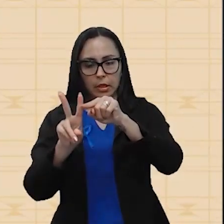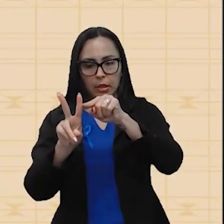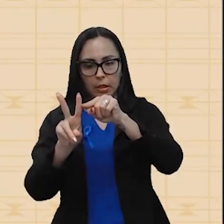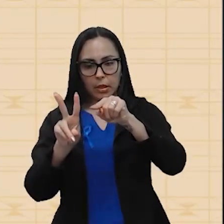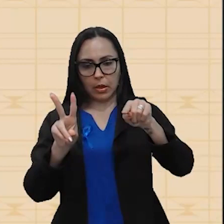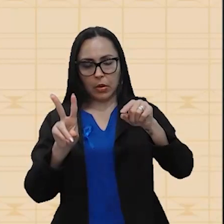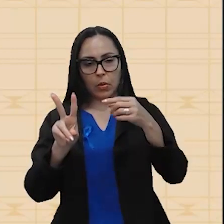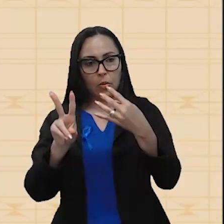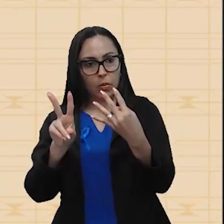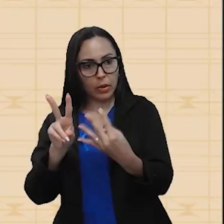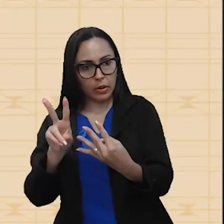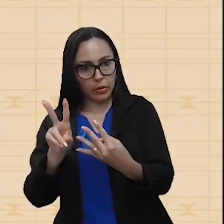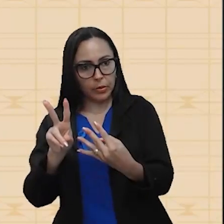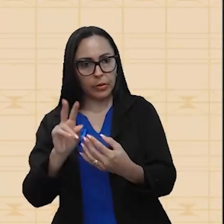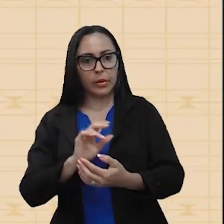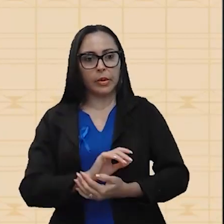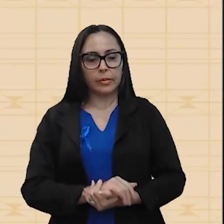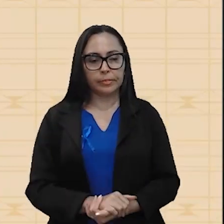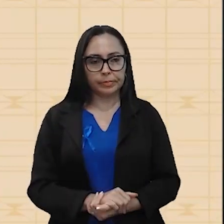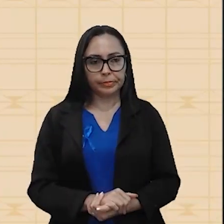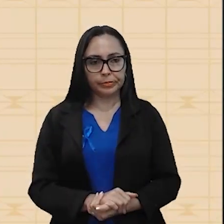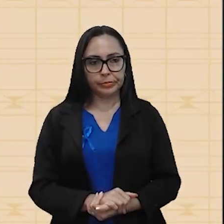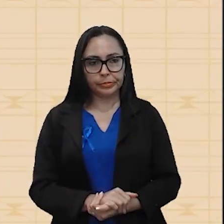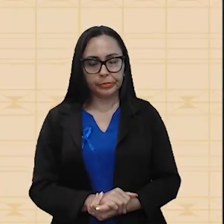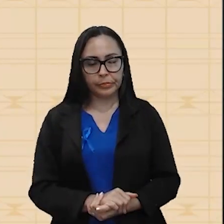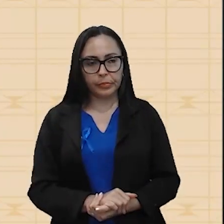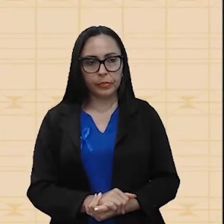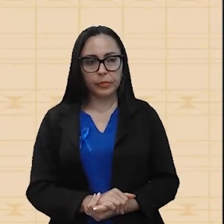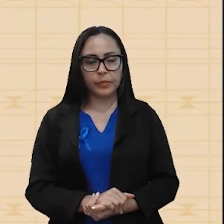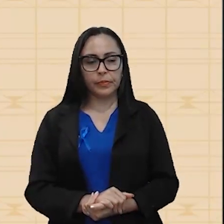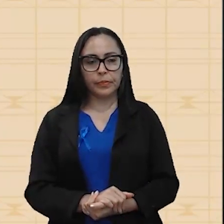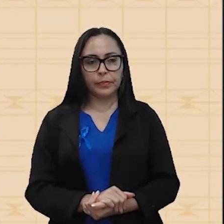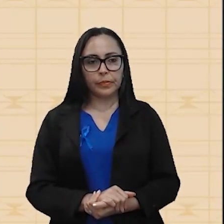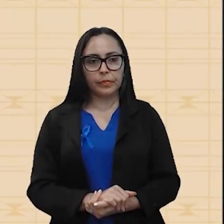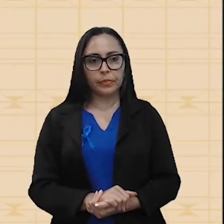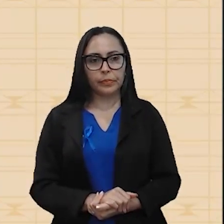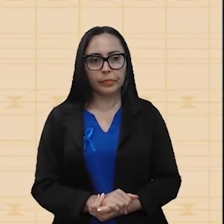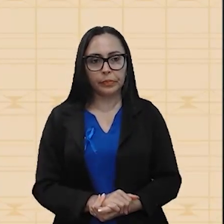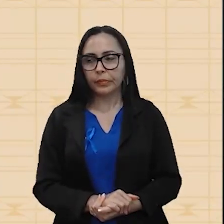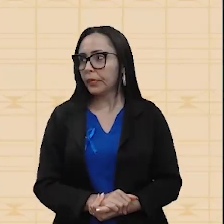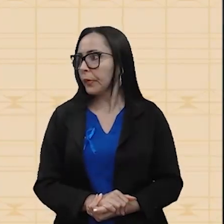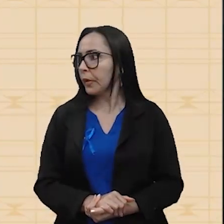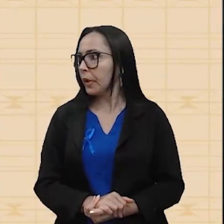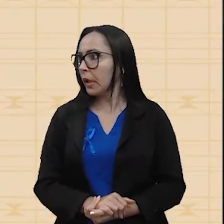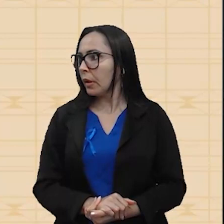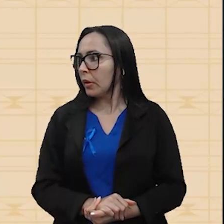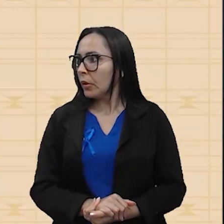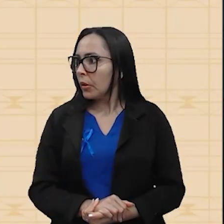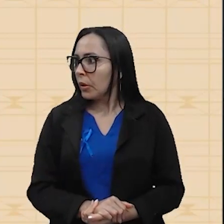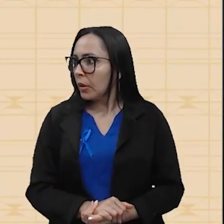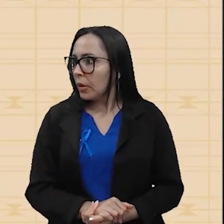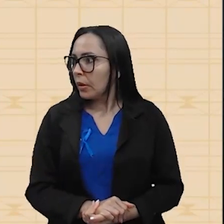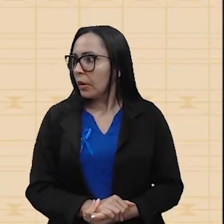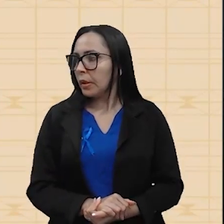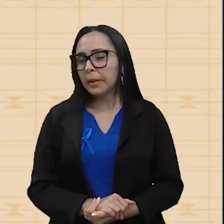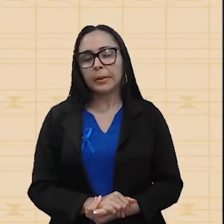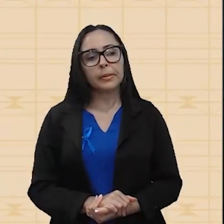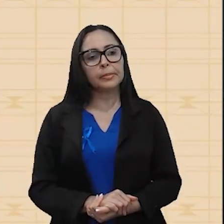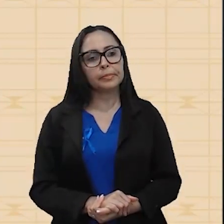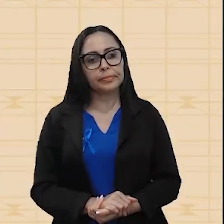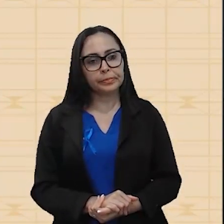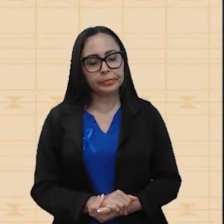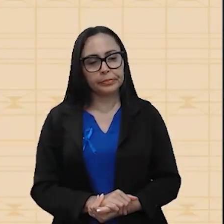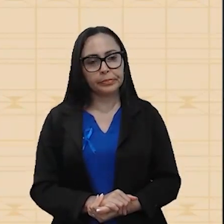4. Vou dividir aqui essa tela para você assim, ó, para dar continuidade lá em cima, para ficar bem bonitinho a nossa conta,